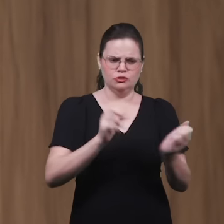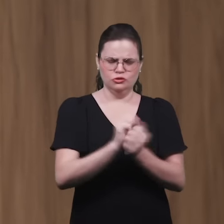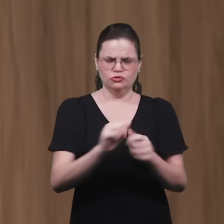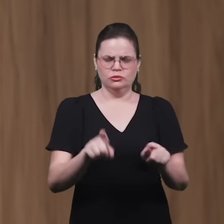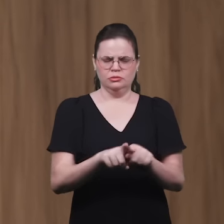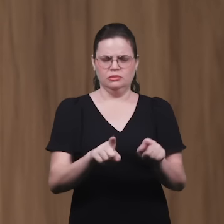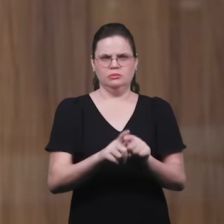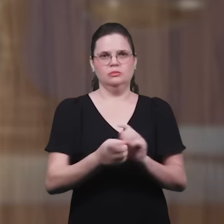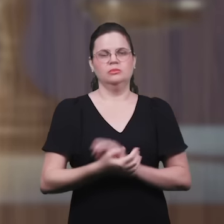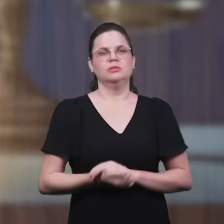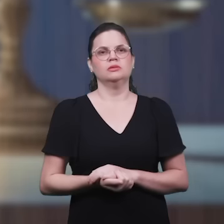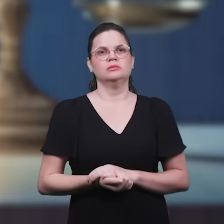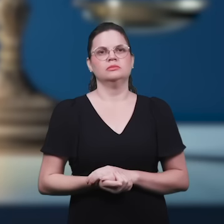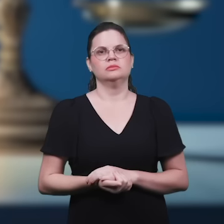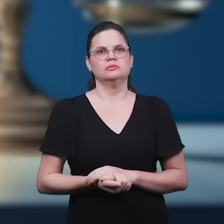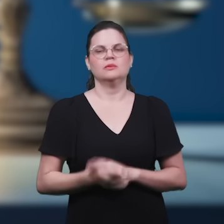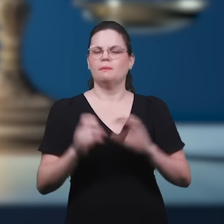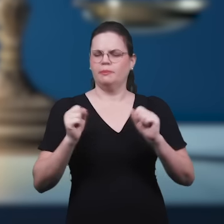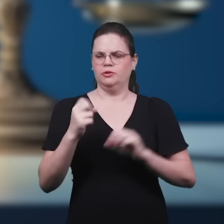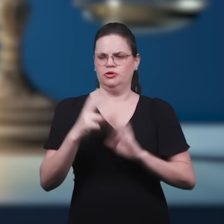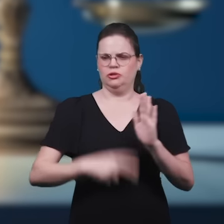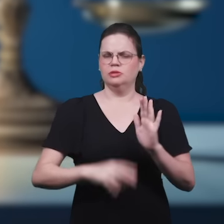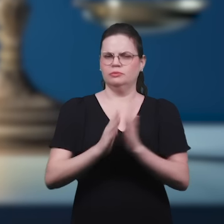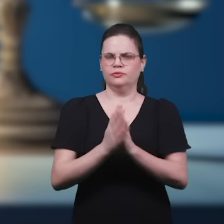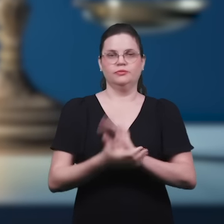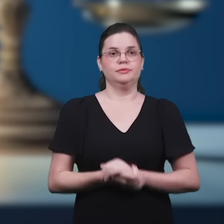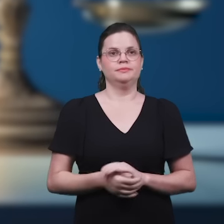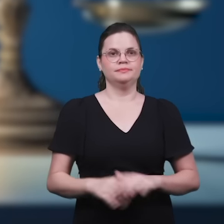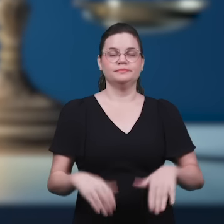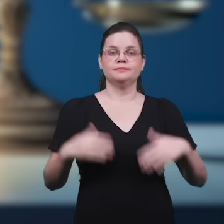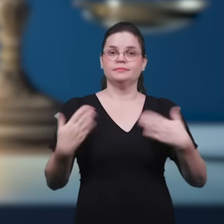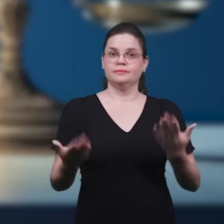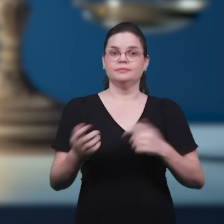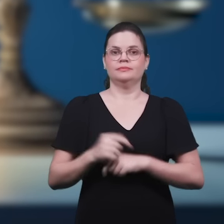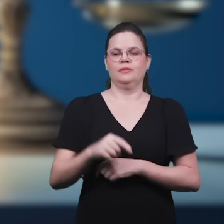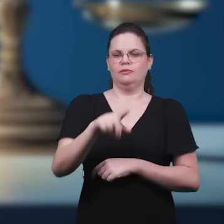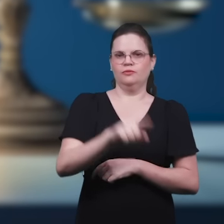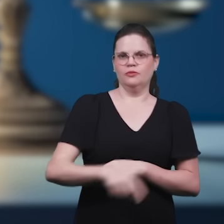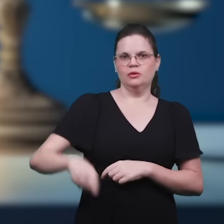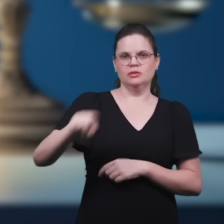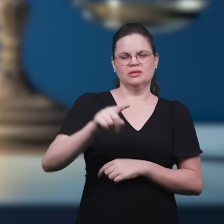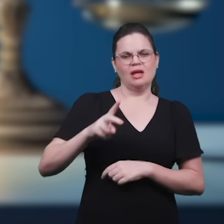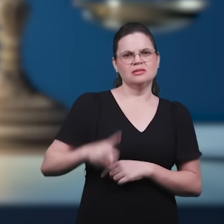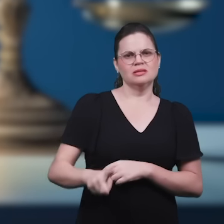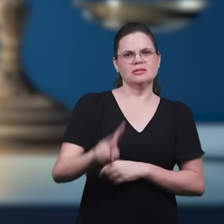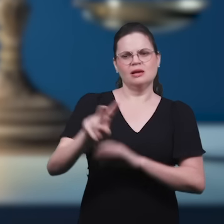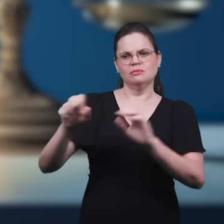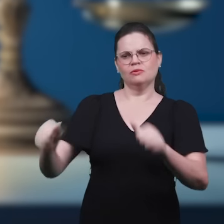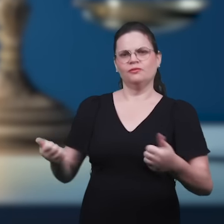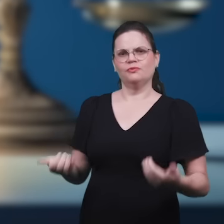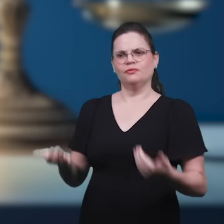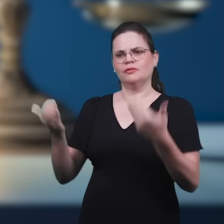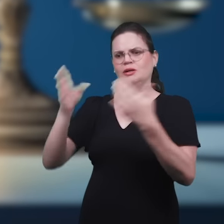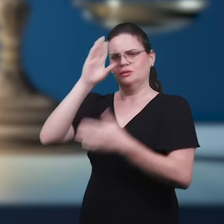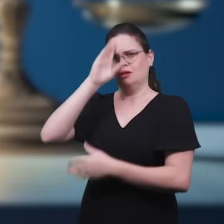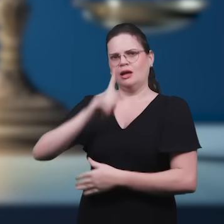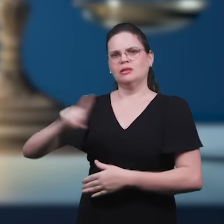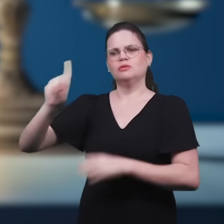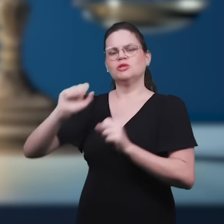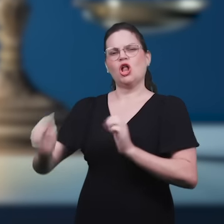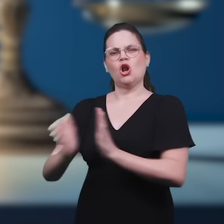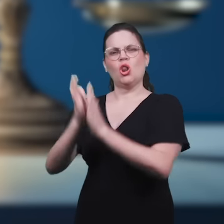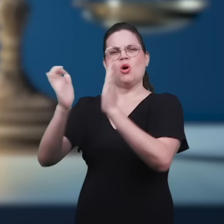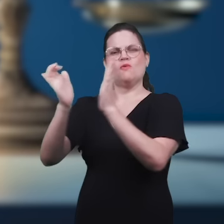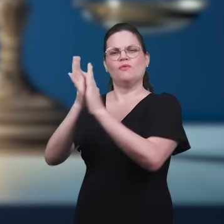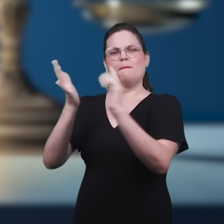está escrito lá, né? Está aqui. Pode ler então, por favor. Portanto, ofereceremos sempre por ele a Deus sacrifício